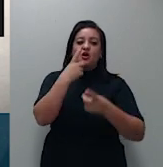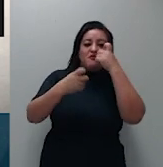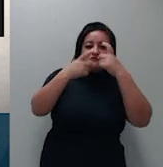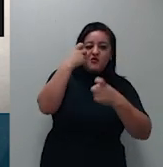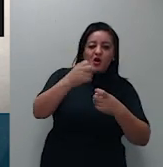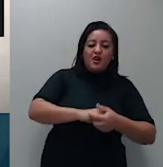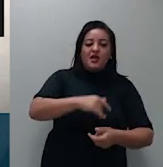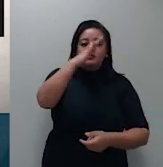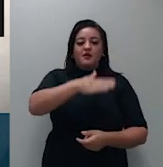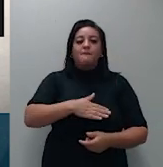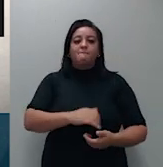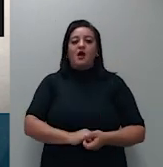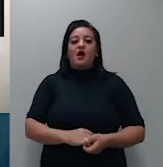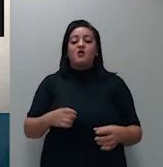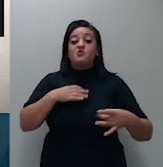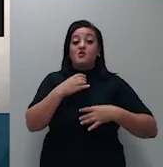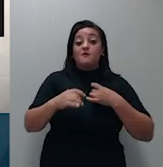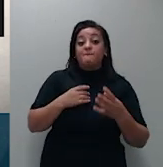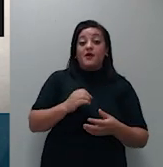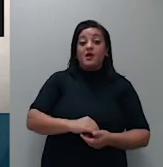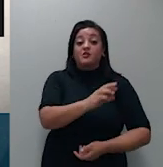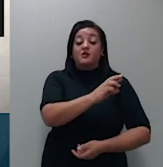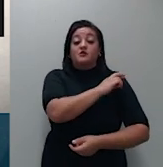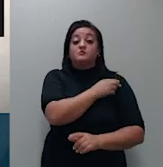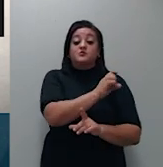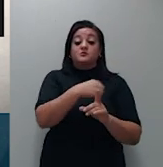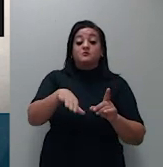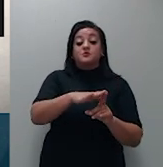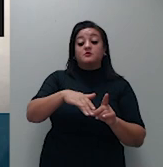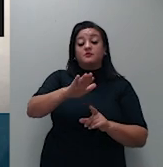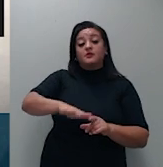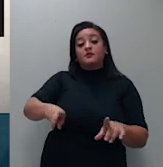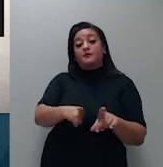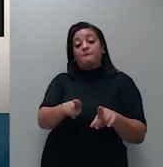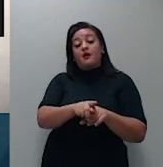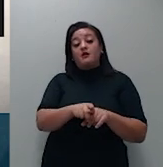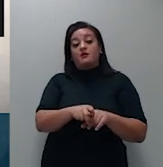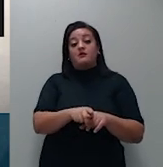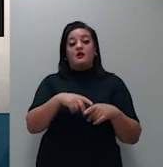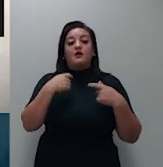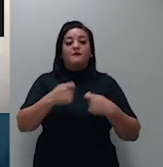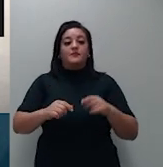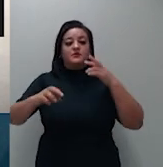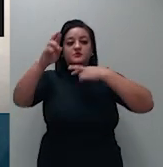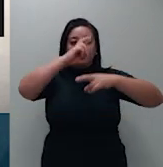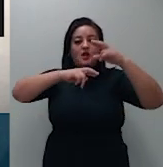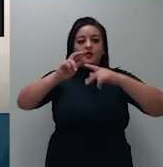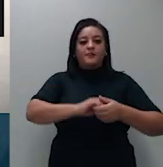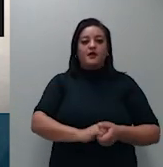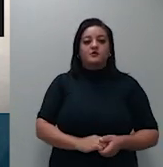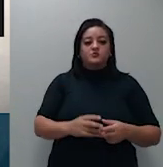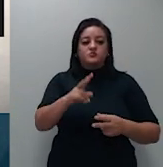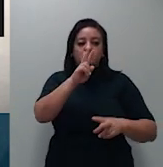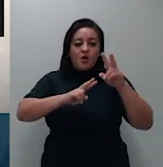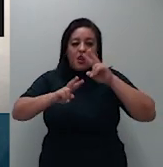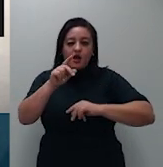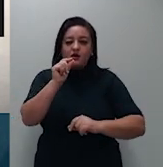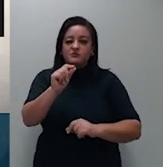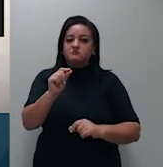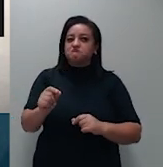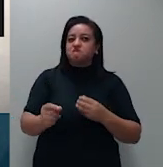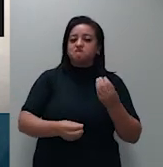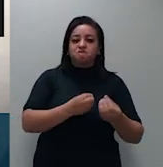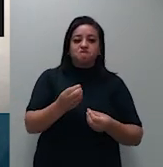a responsabilidade civil do recorrente destaque deve ser analisada sob a ótica da